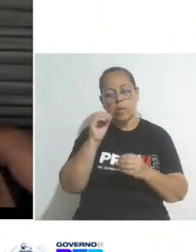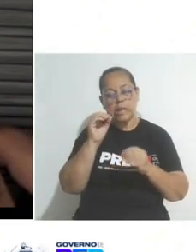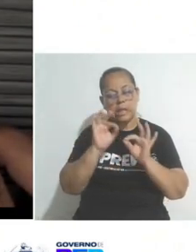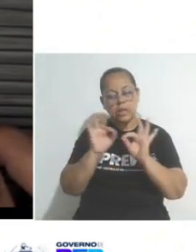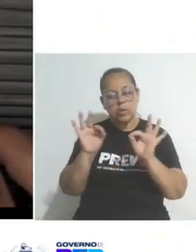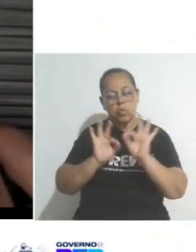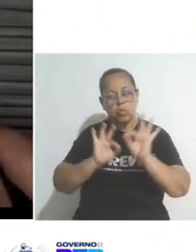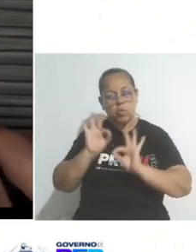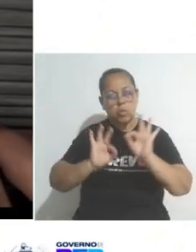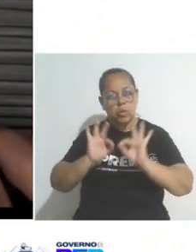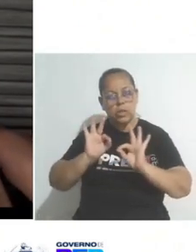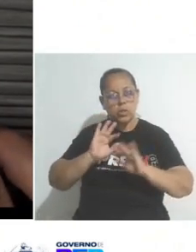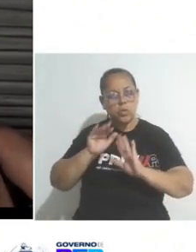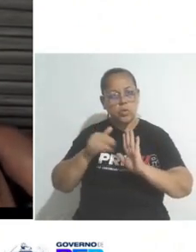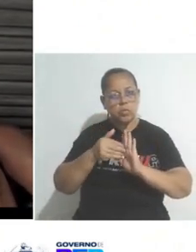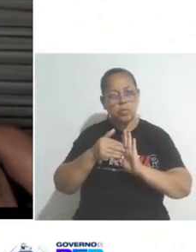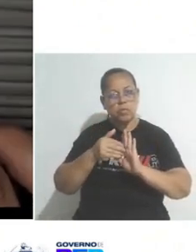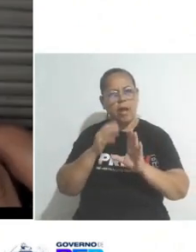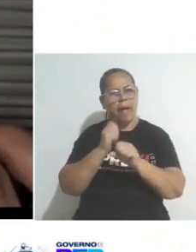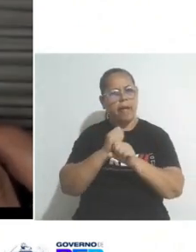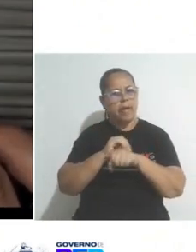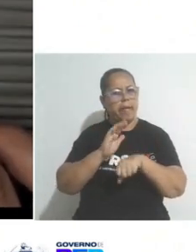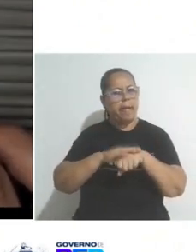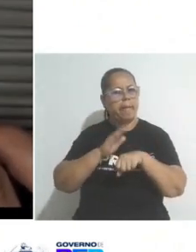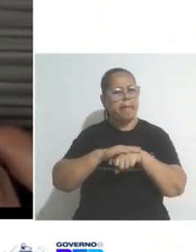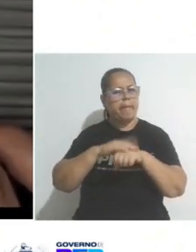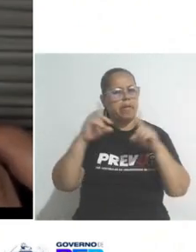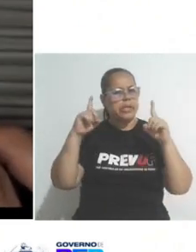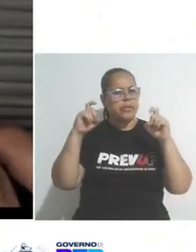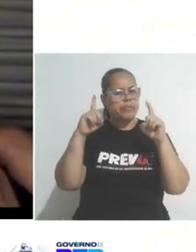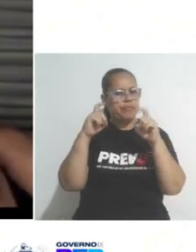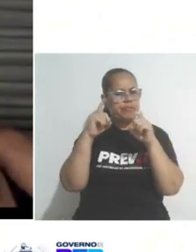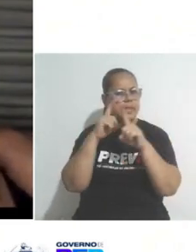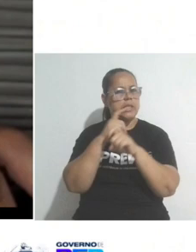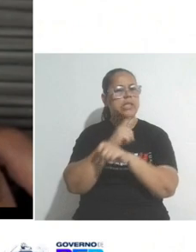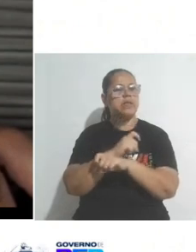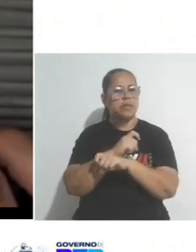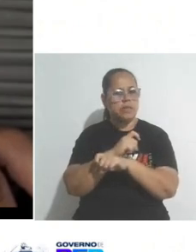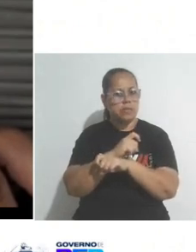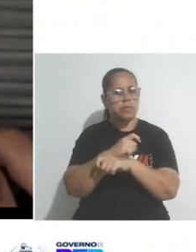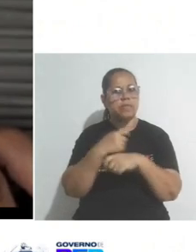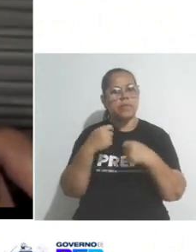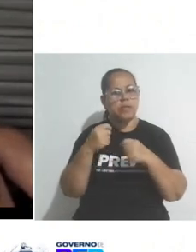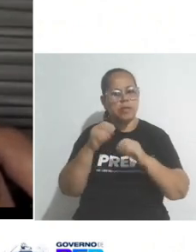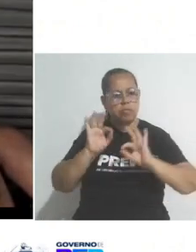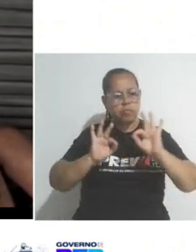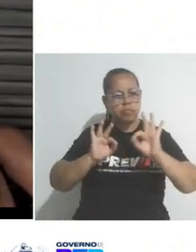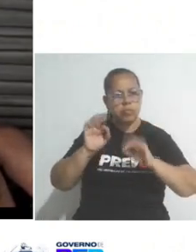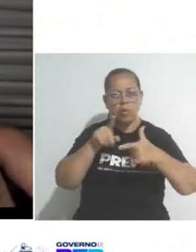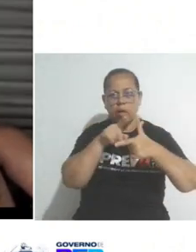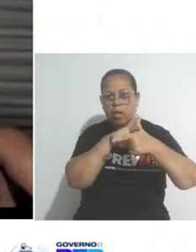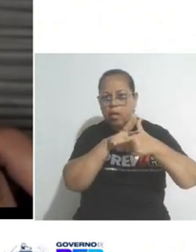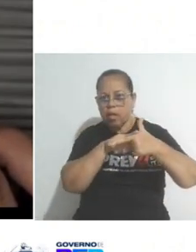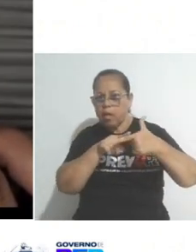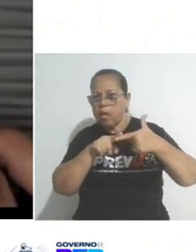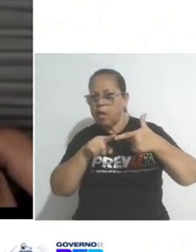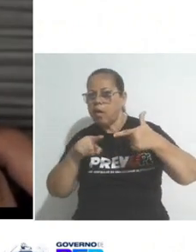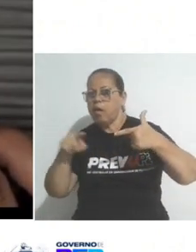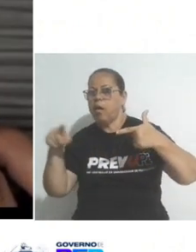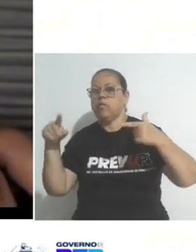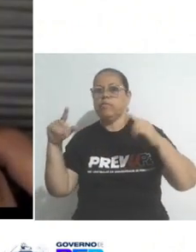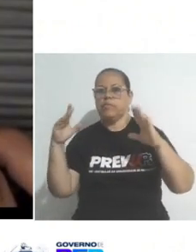aqui o cálculo ele é um pouquinho mais difícil então a gente vai ter que fazer uma divisão um pouquinho mais